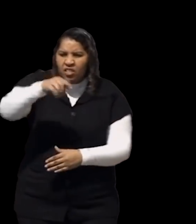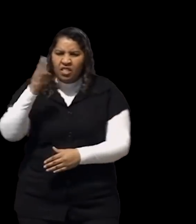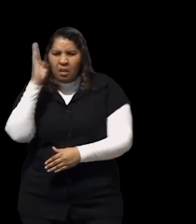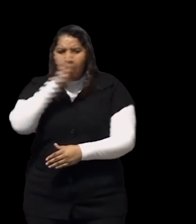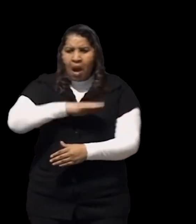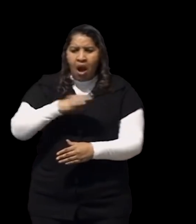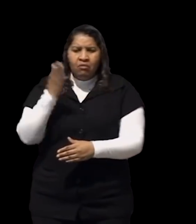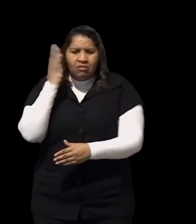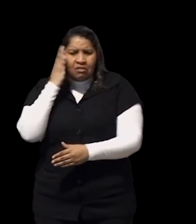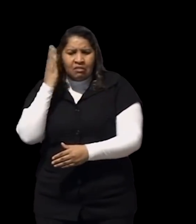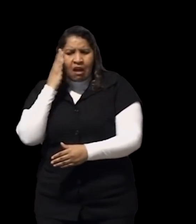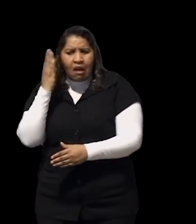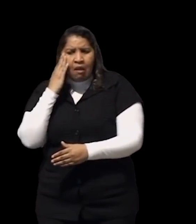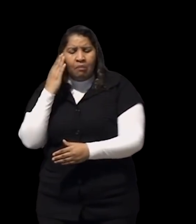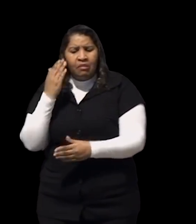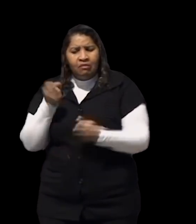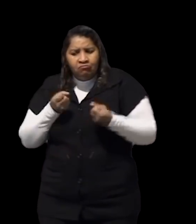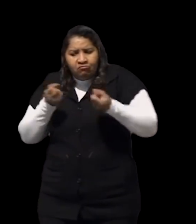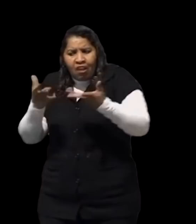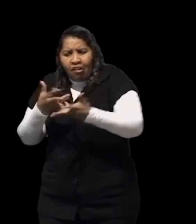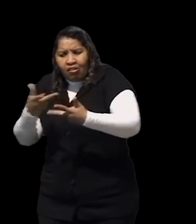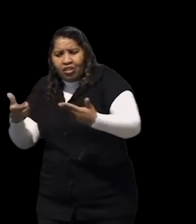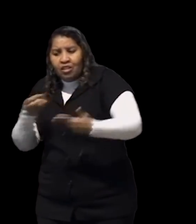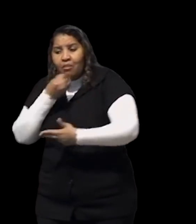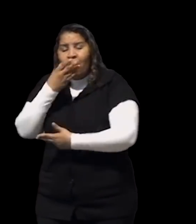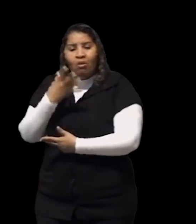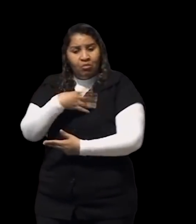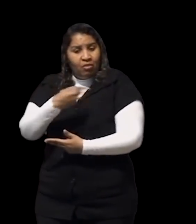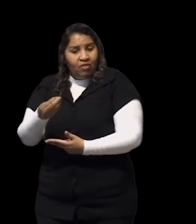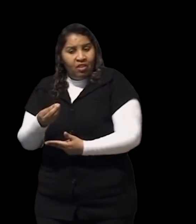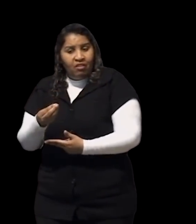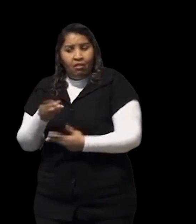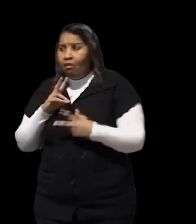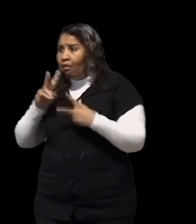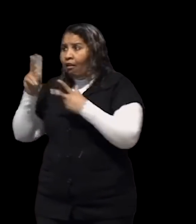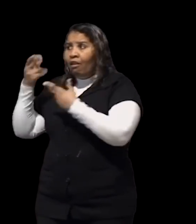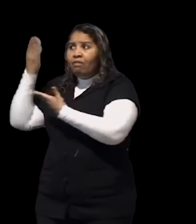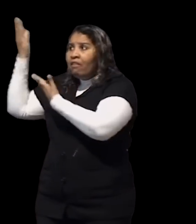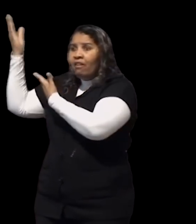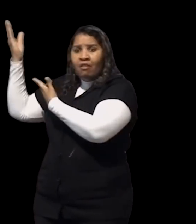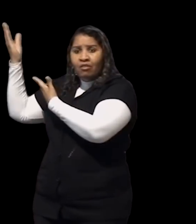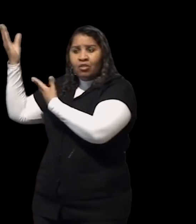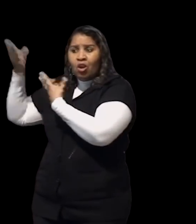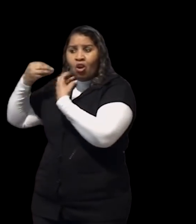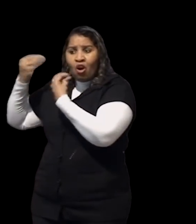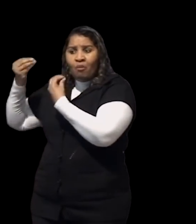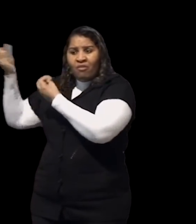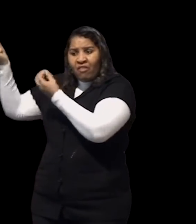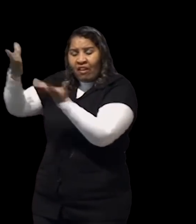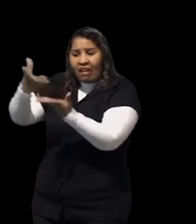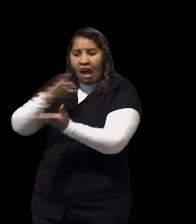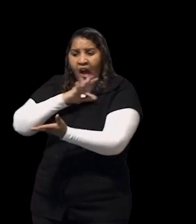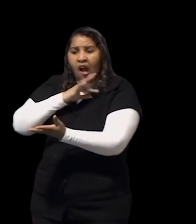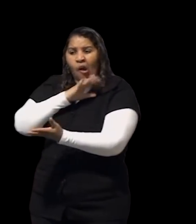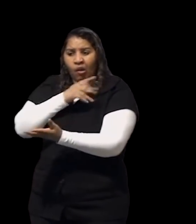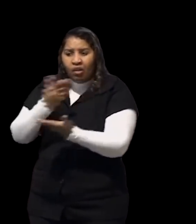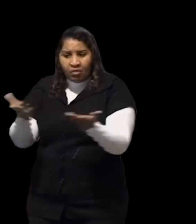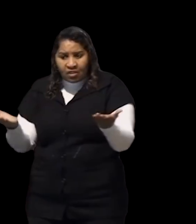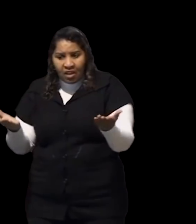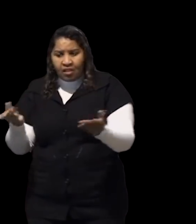quanto mais vosso pai que está nos céus Não vos dará o Espírito Santo a quem vos pedir algo mais precioso